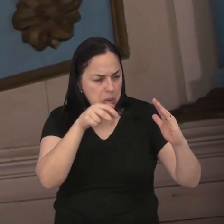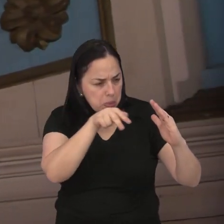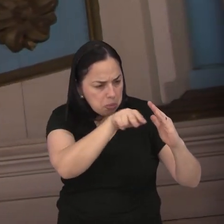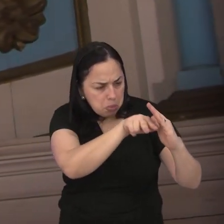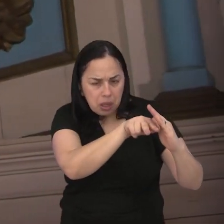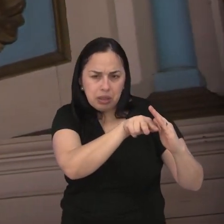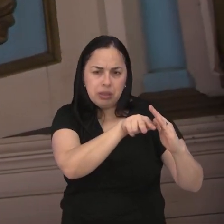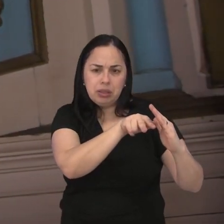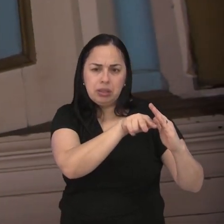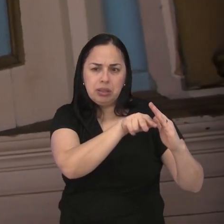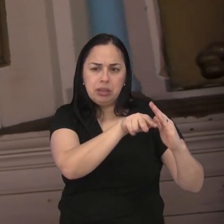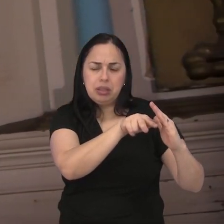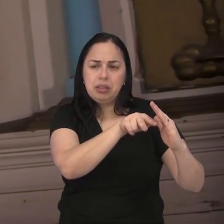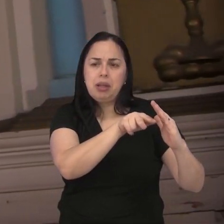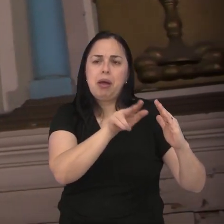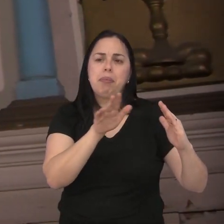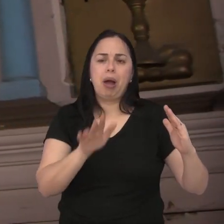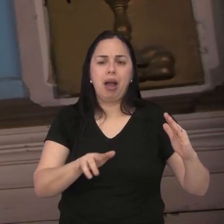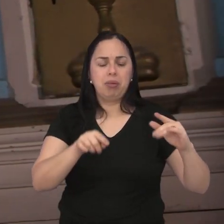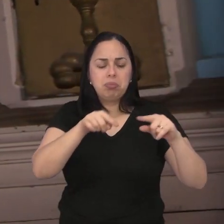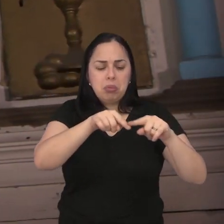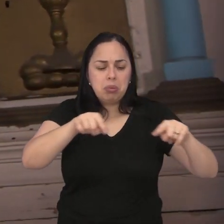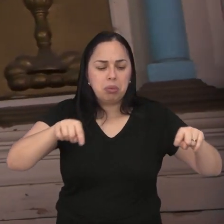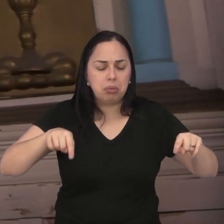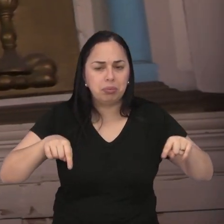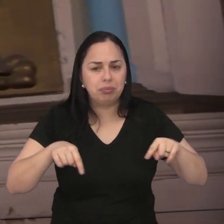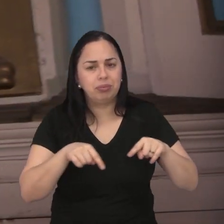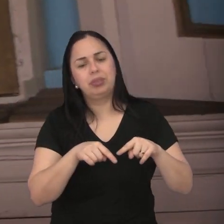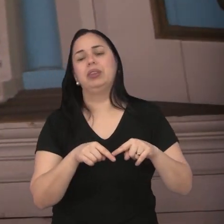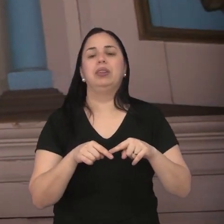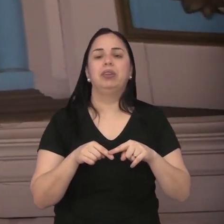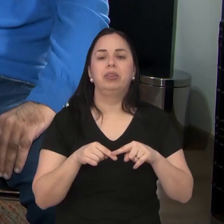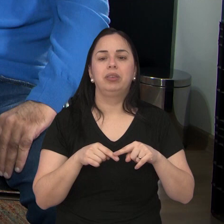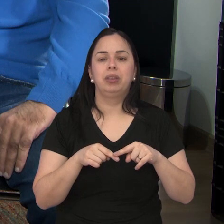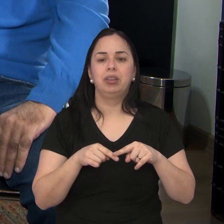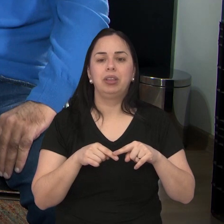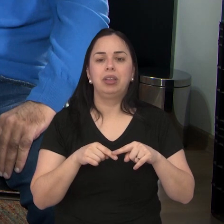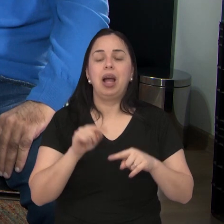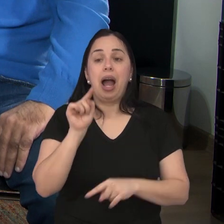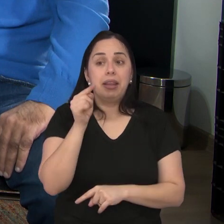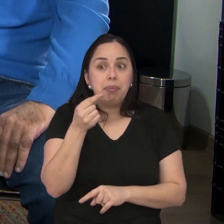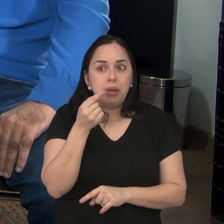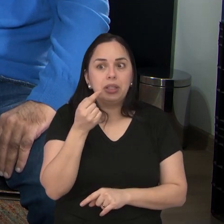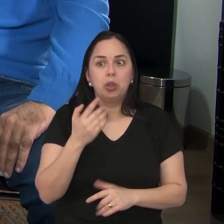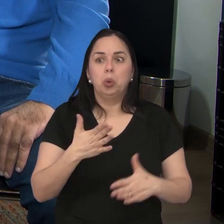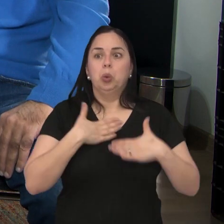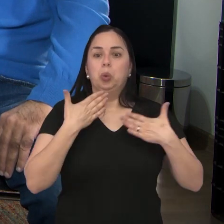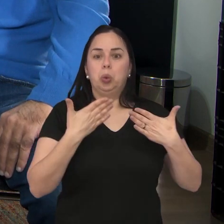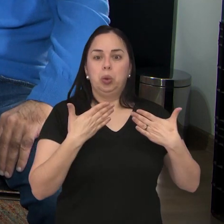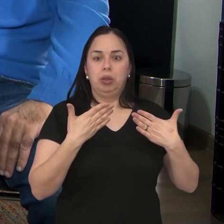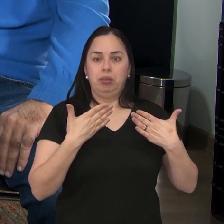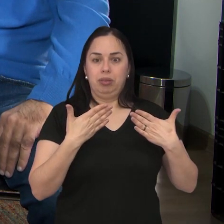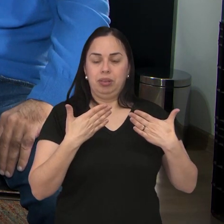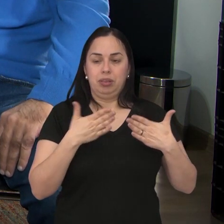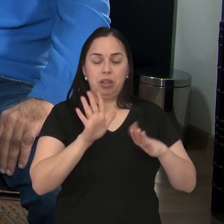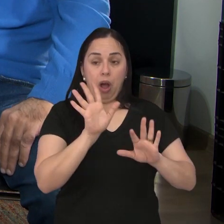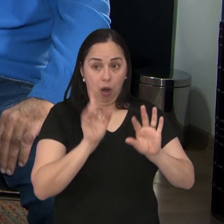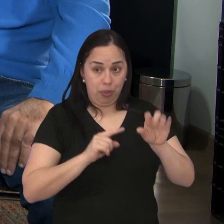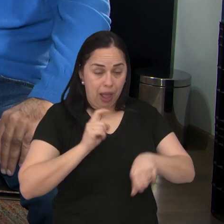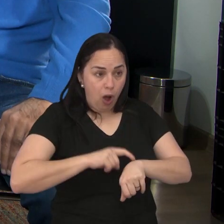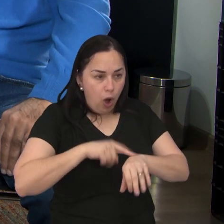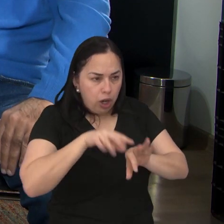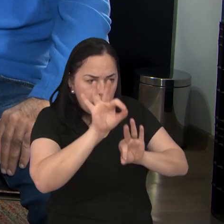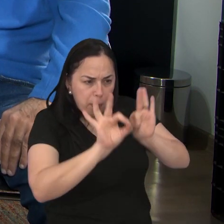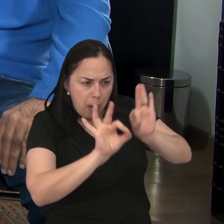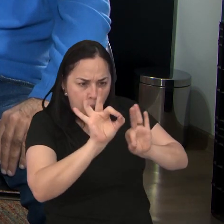para a restauração na ocasião, era um escritório que acompanhava. E aí acabamos tendo uma grande surpresa no processo